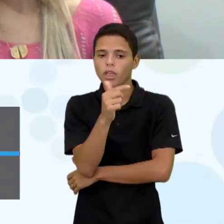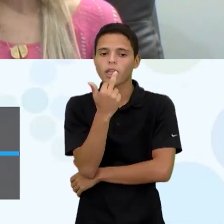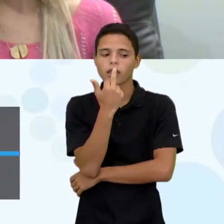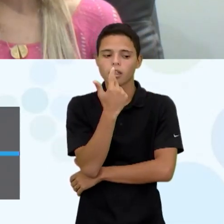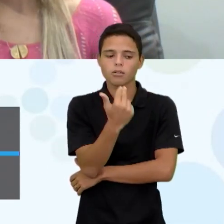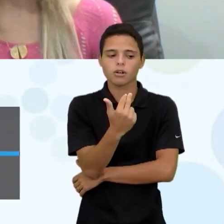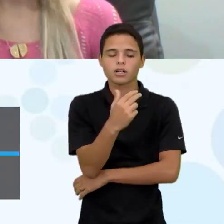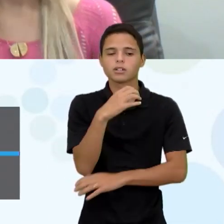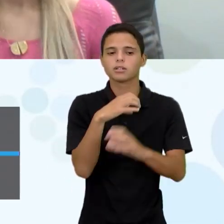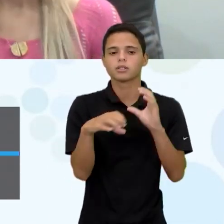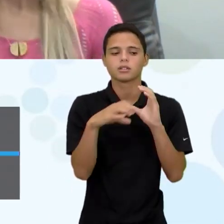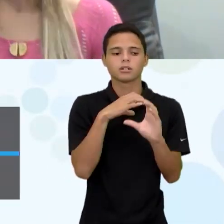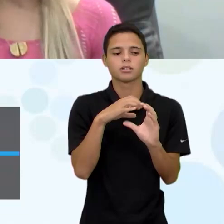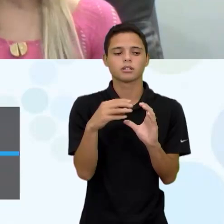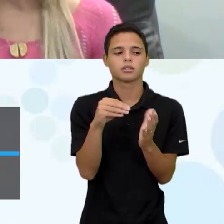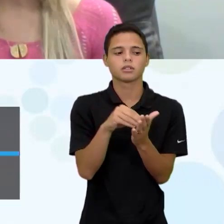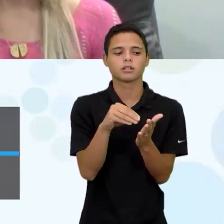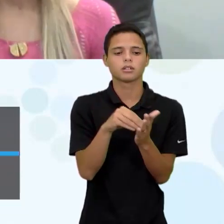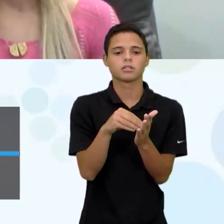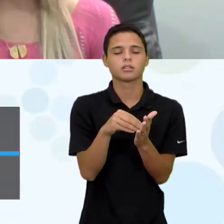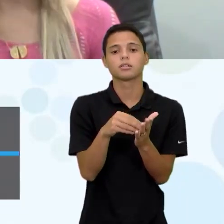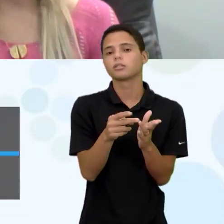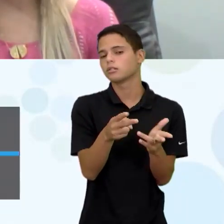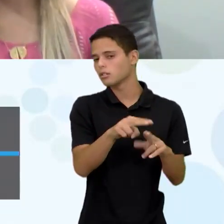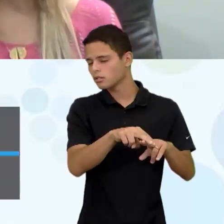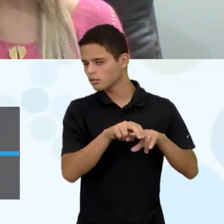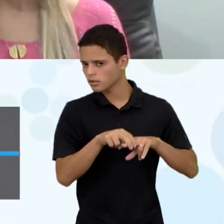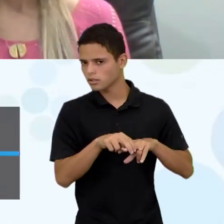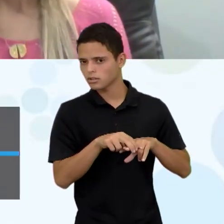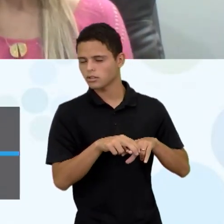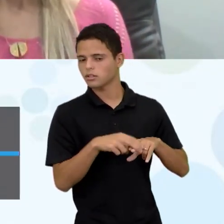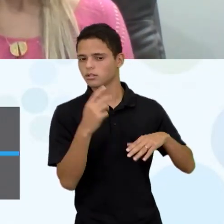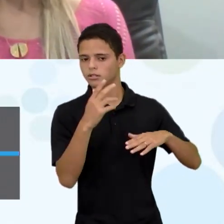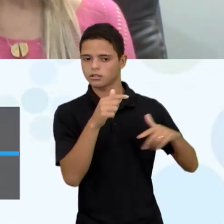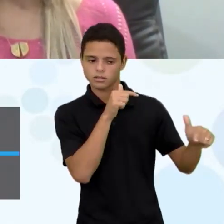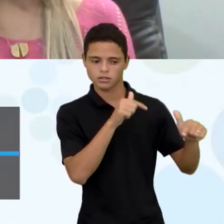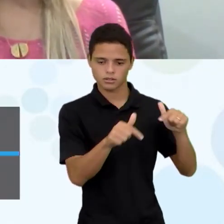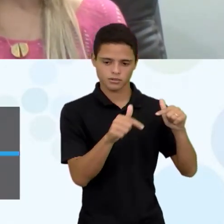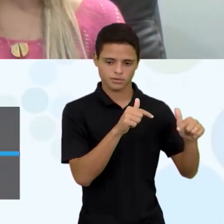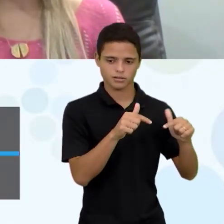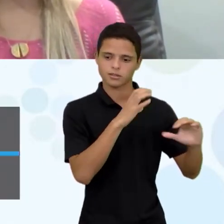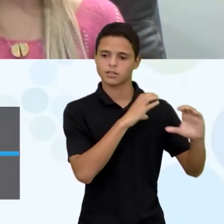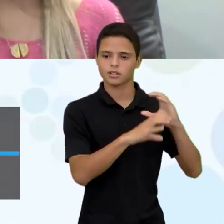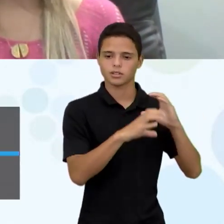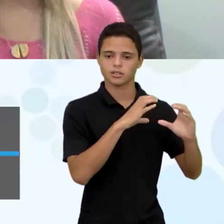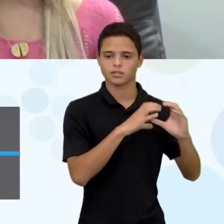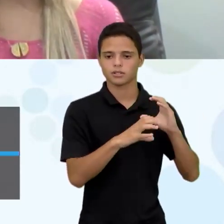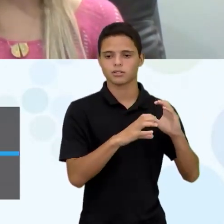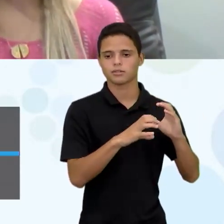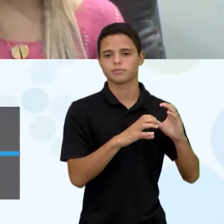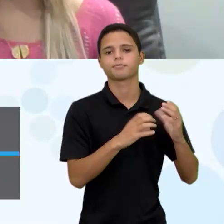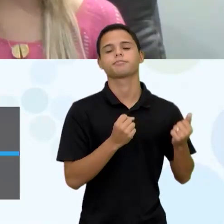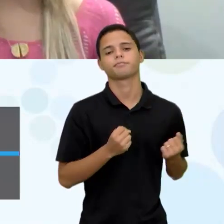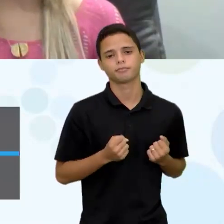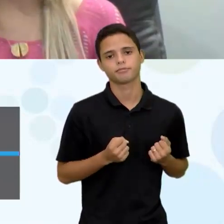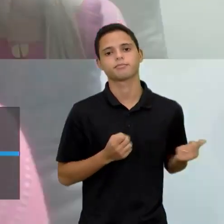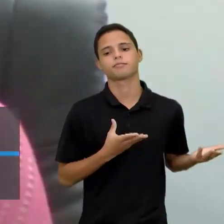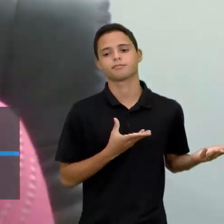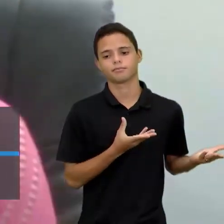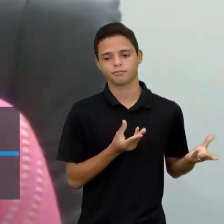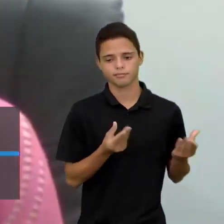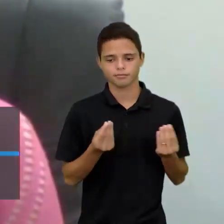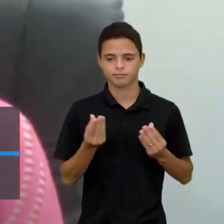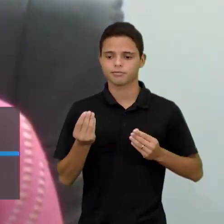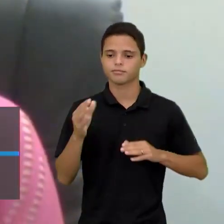ou comunicação. Se é por isso que você está trabalhando essa questão da comunicação alternativa. Ele apresenta ou não? Na maioria